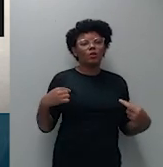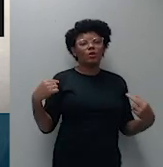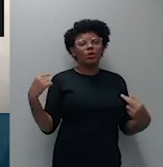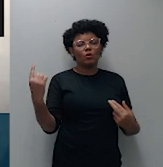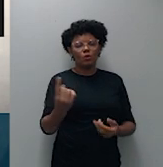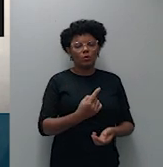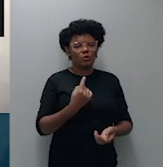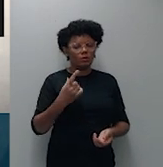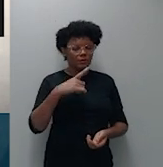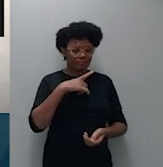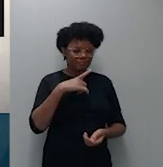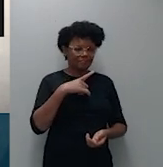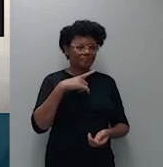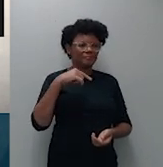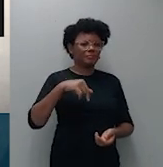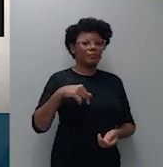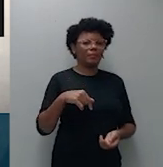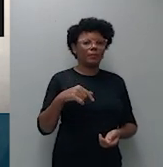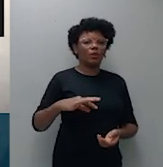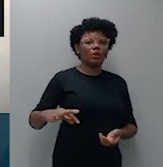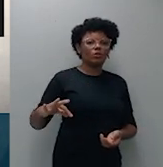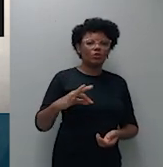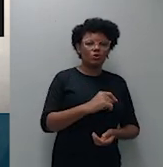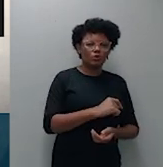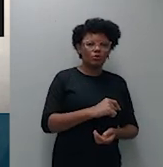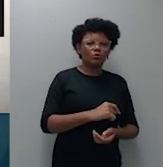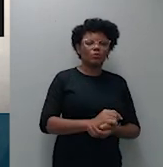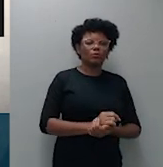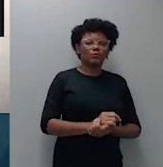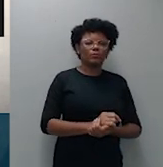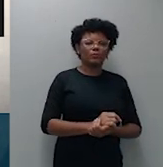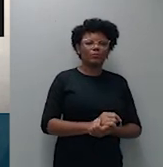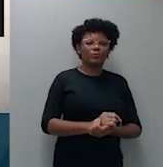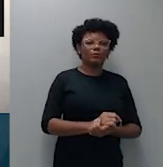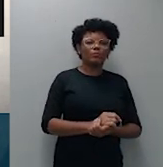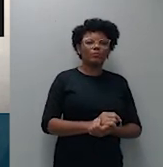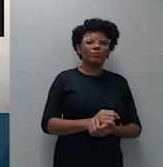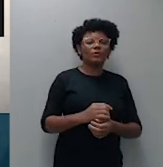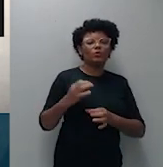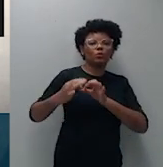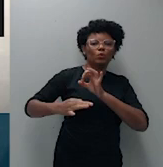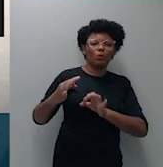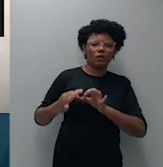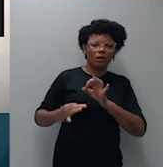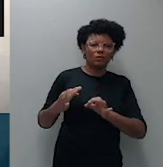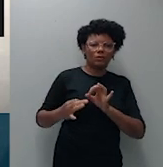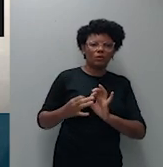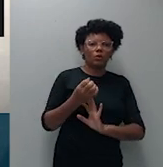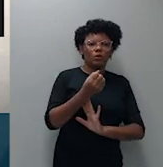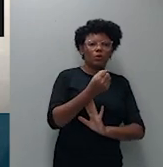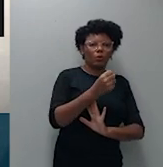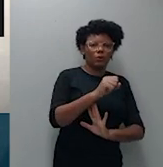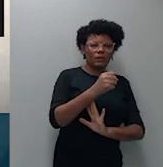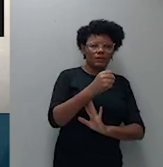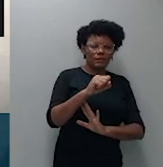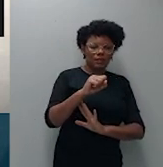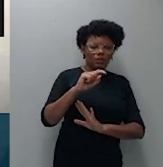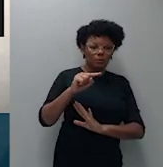tivemos aqui um total de julgados e